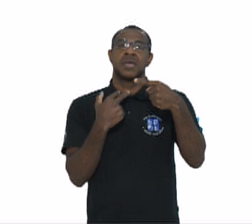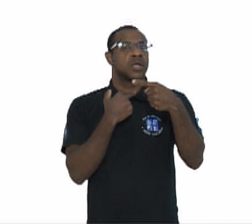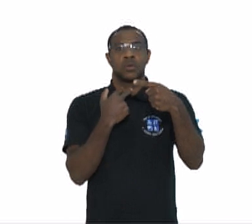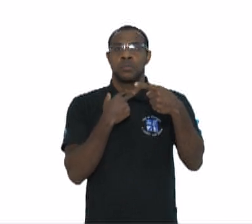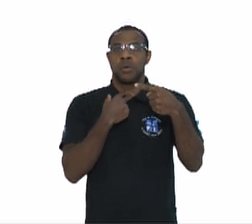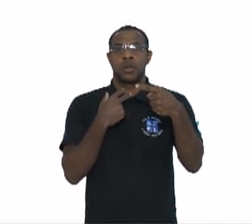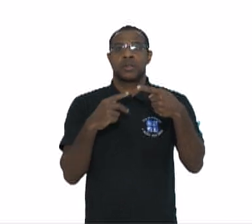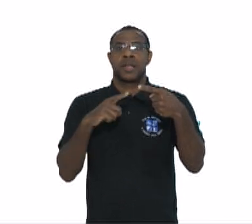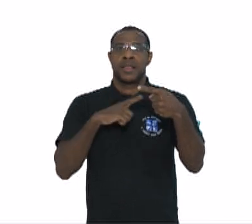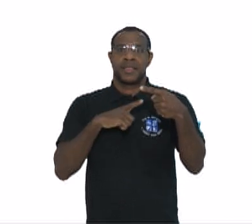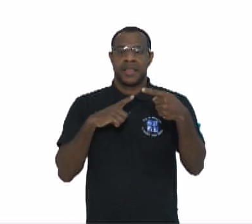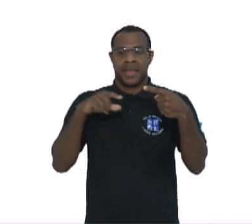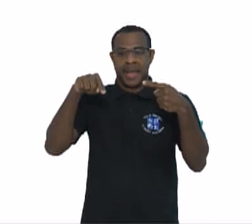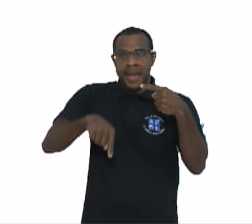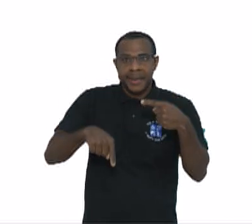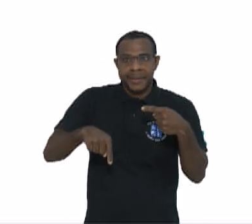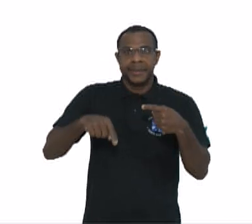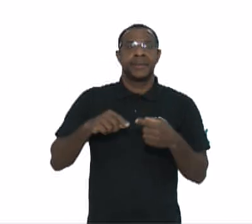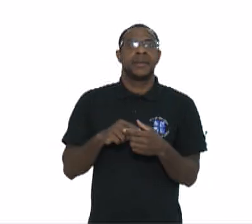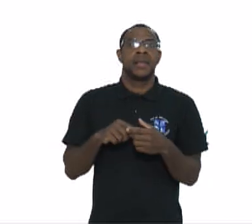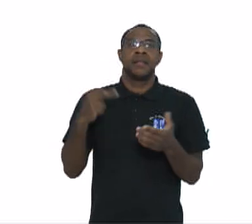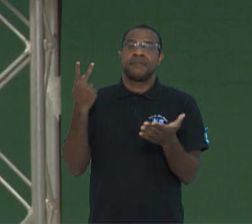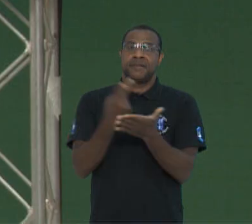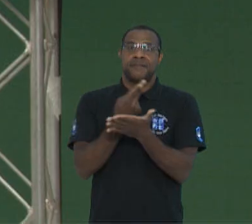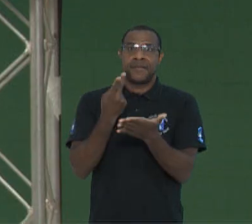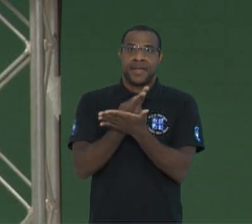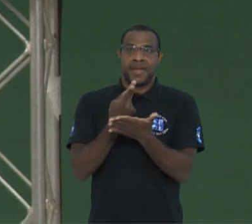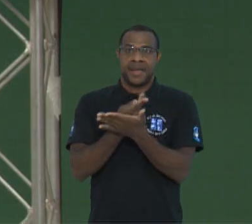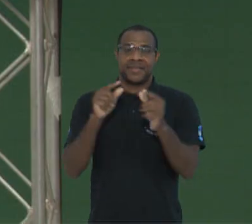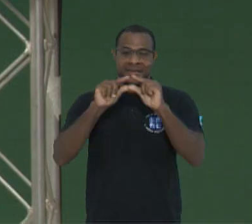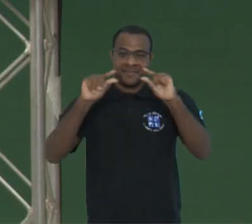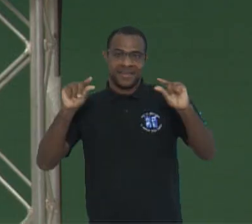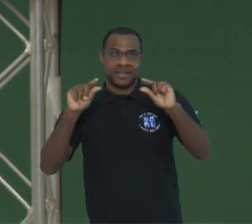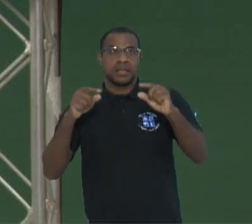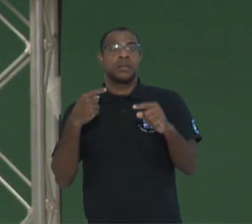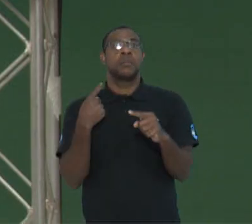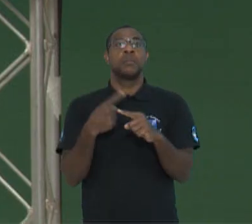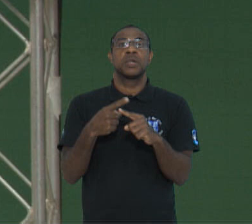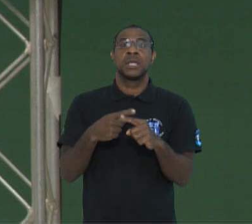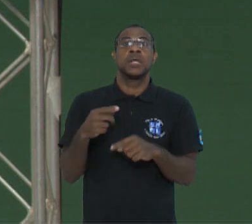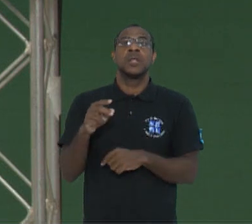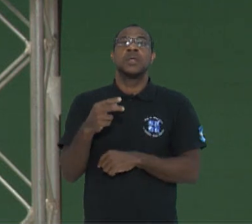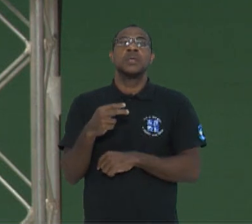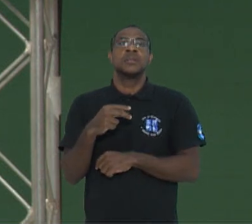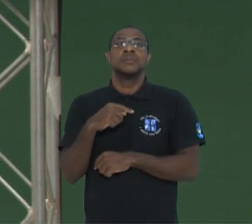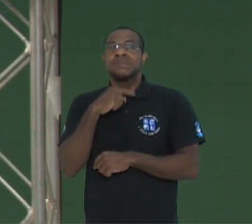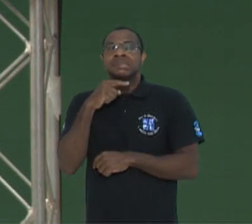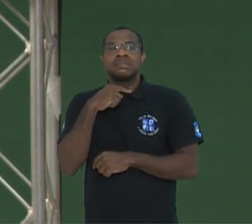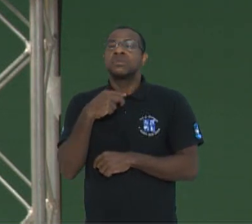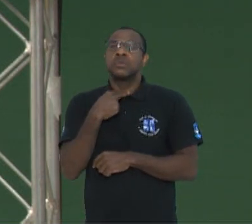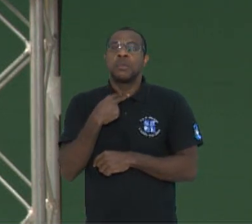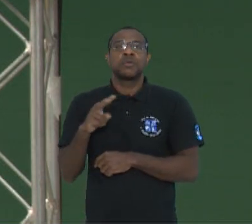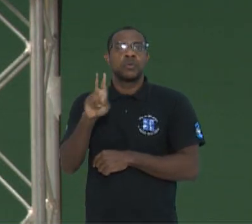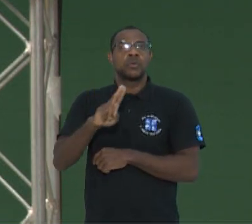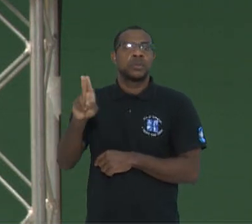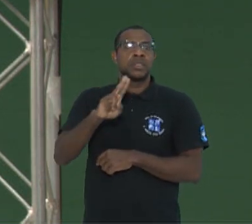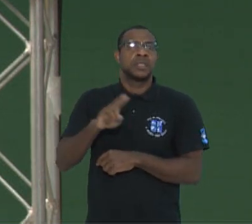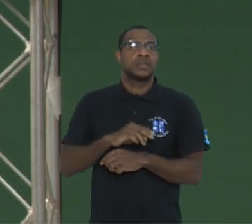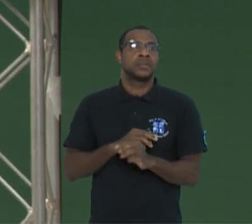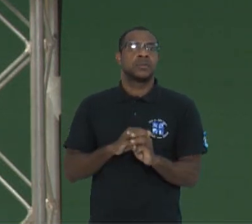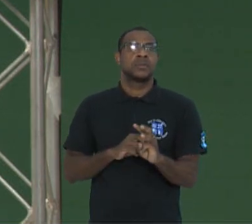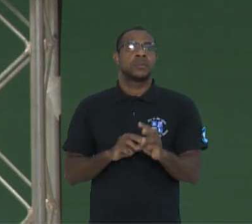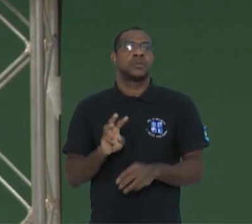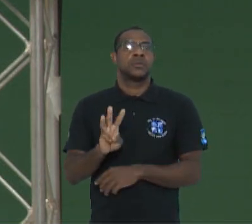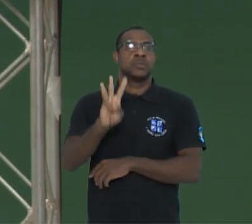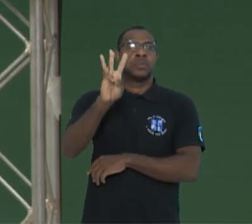estar aqui. Essa frase, ela está errada. Por quê? Porque nós não usamos don't junto de may.